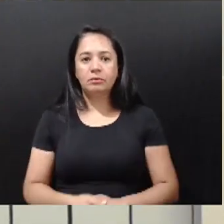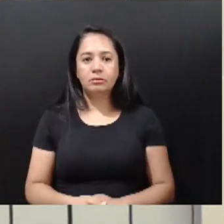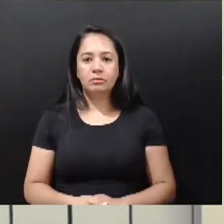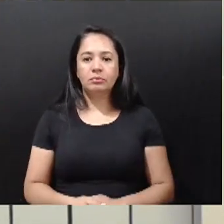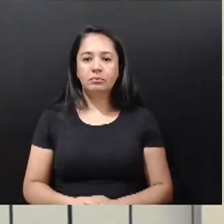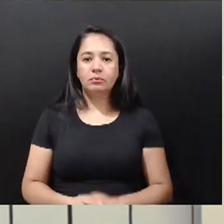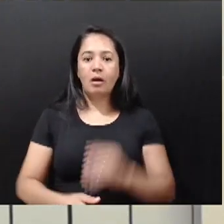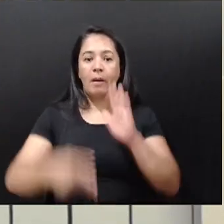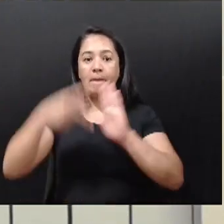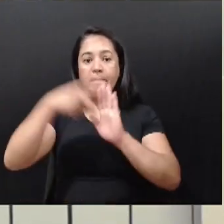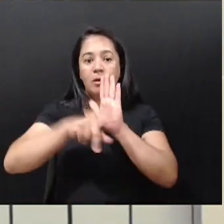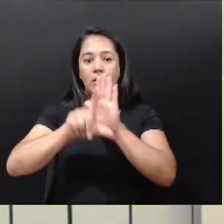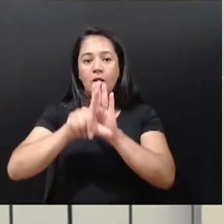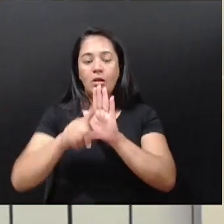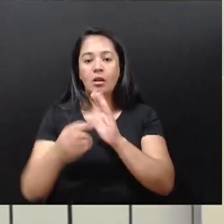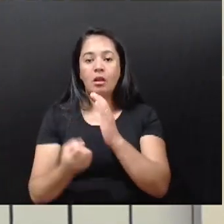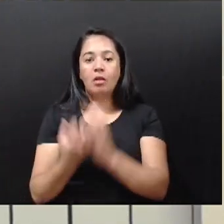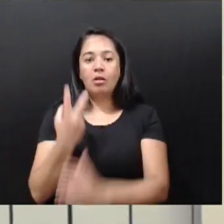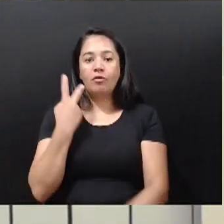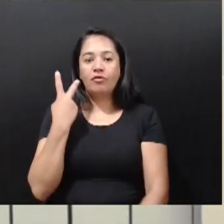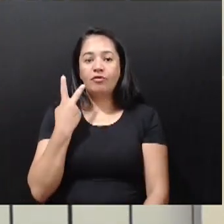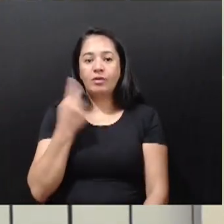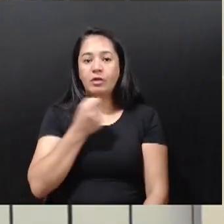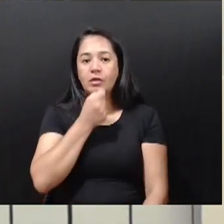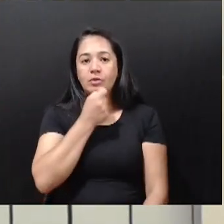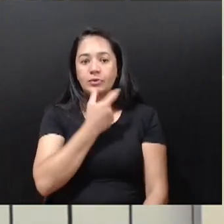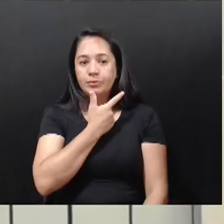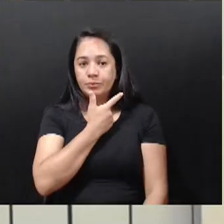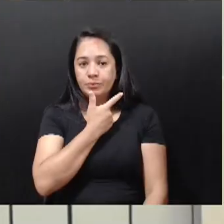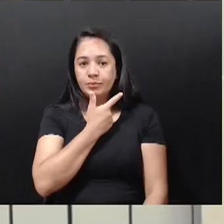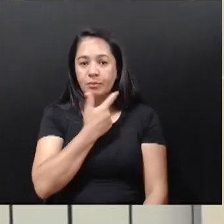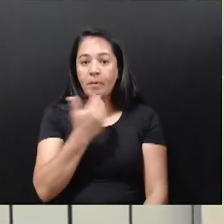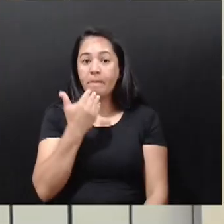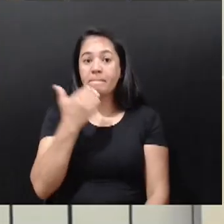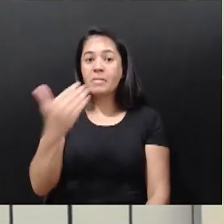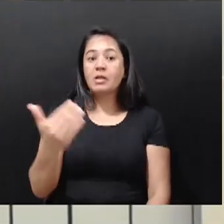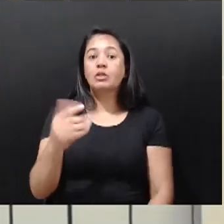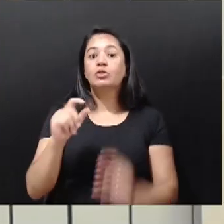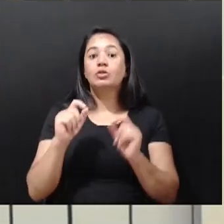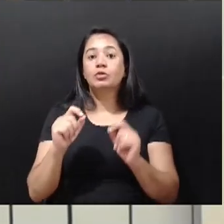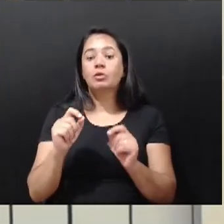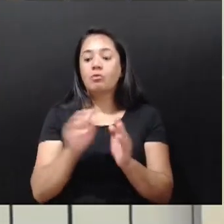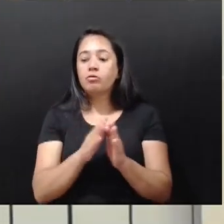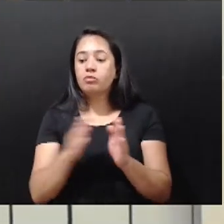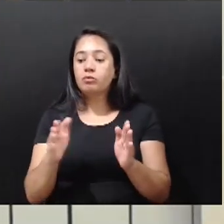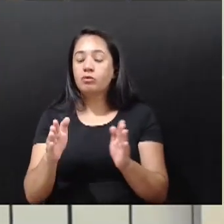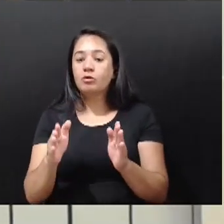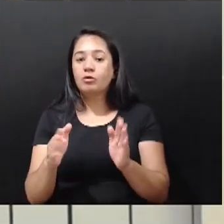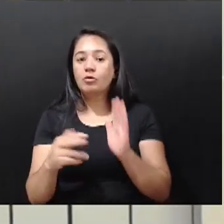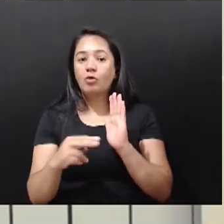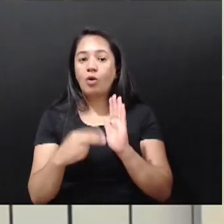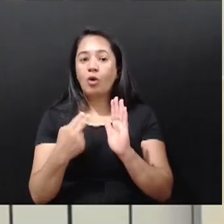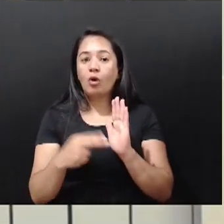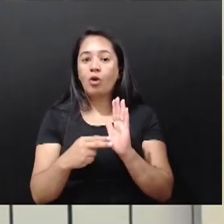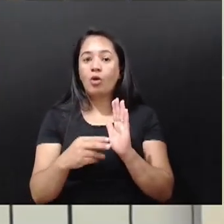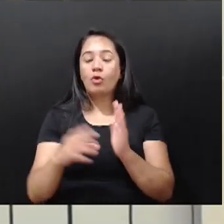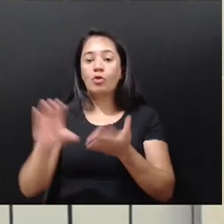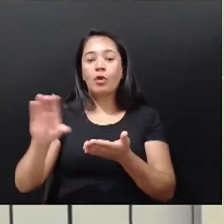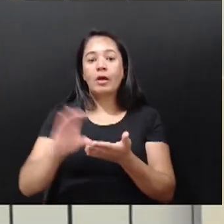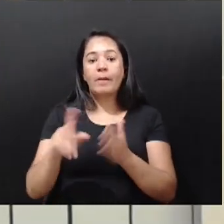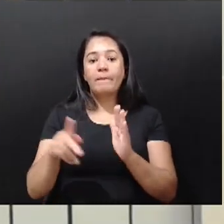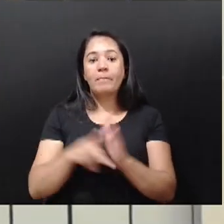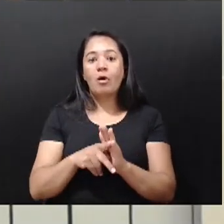Projeto de lei de autoria da vereadora Fernanda Souto pede o fim do prazo de validade dos créditos do bilhete único